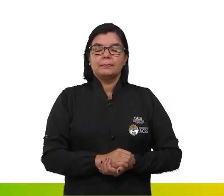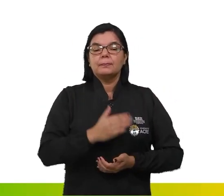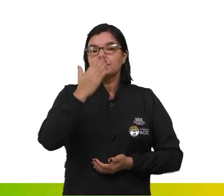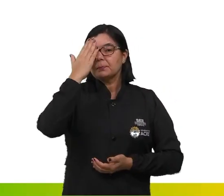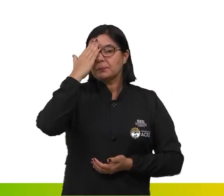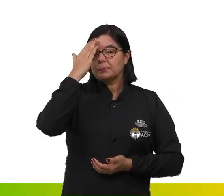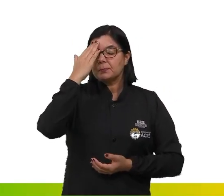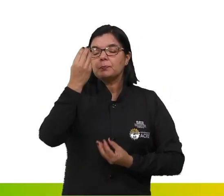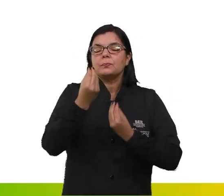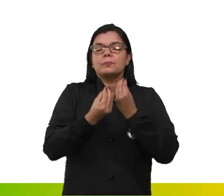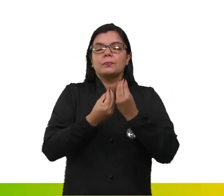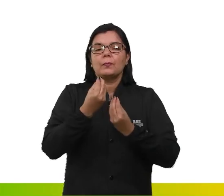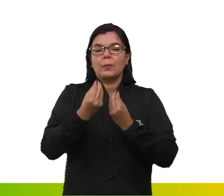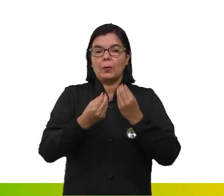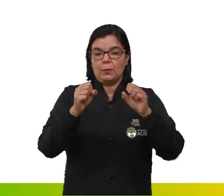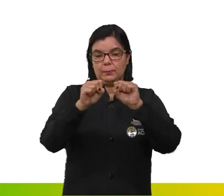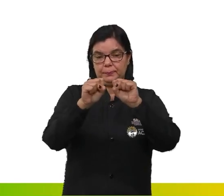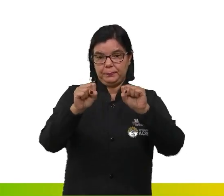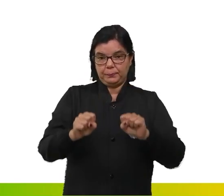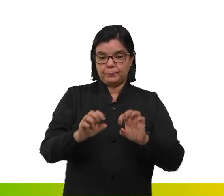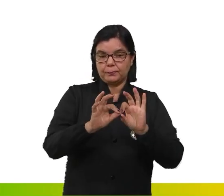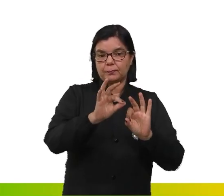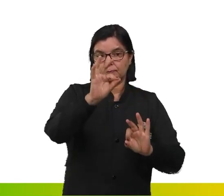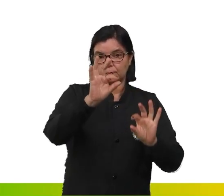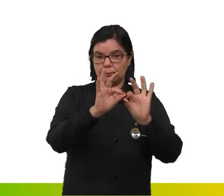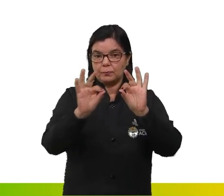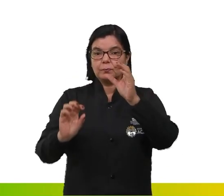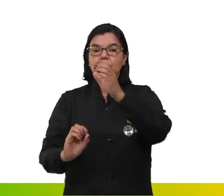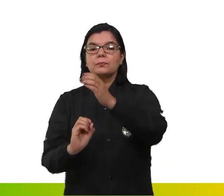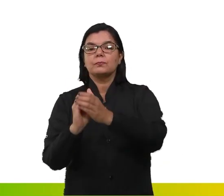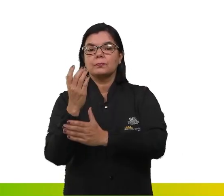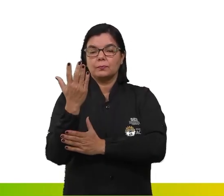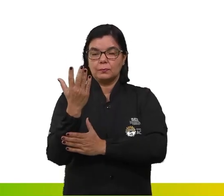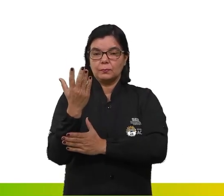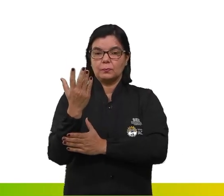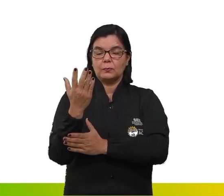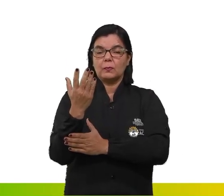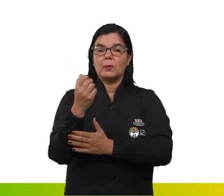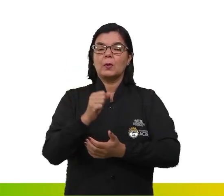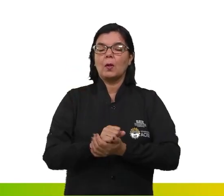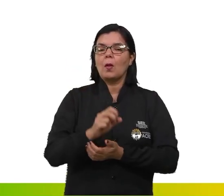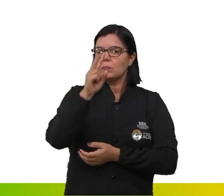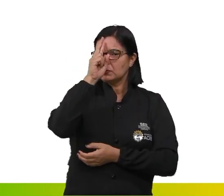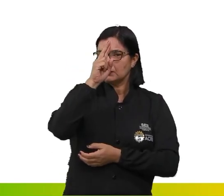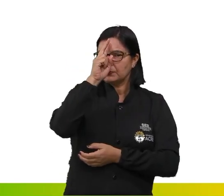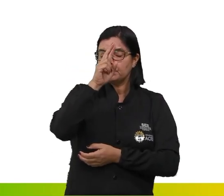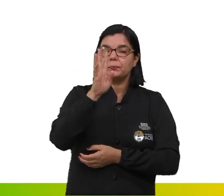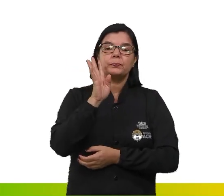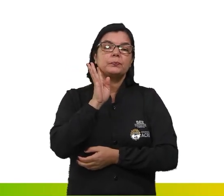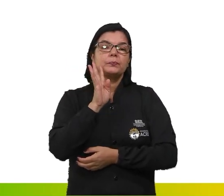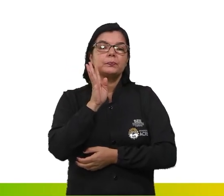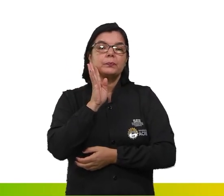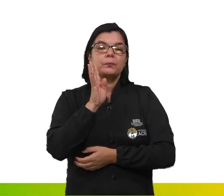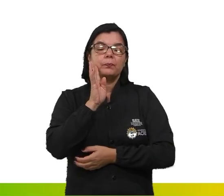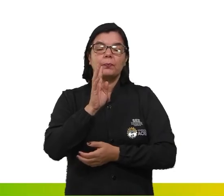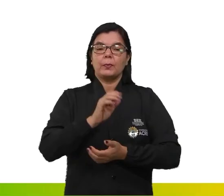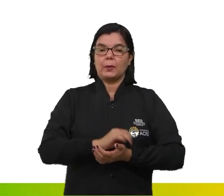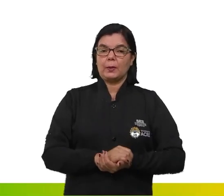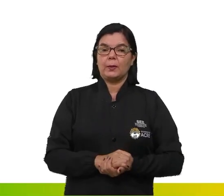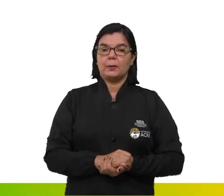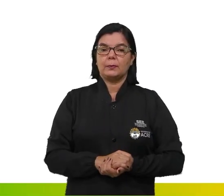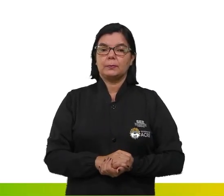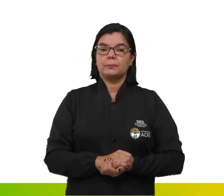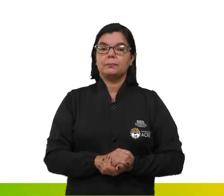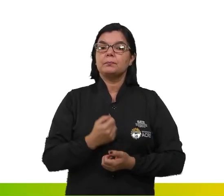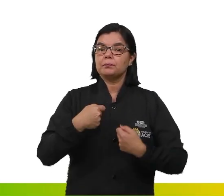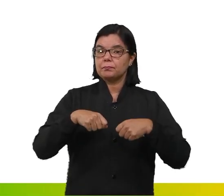entender como o sistema métrico foi criado. Isso aqui é uma história bem interessante de a gente